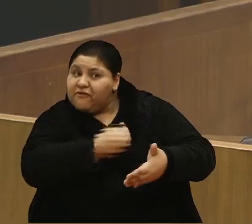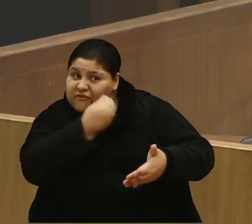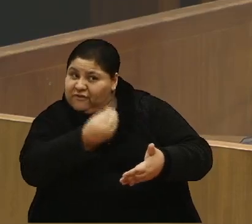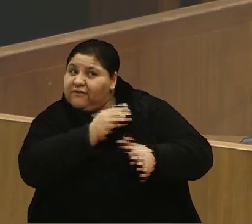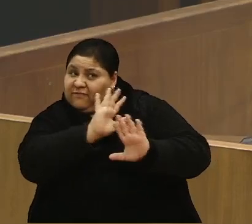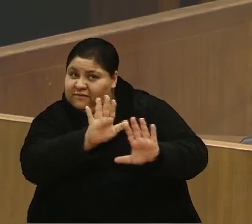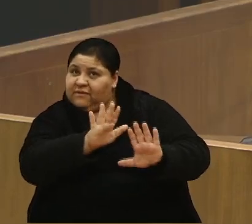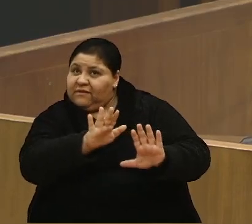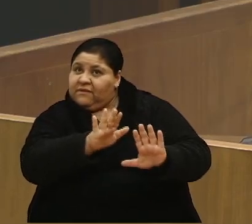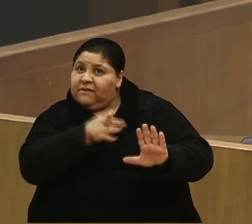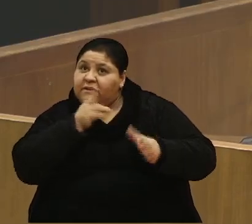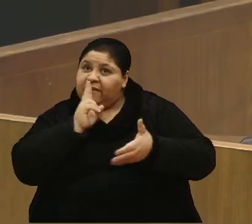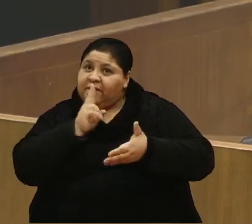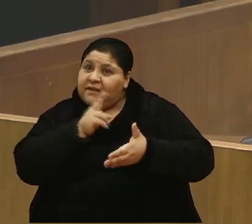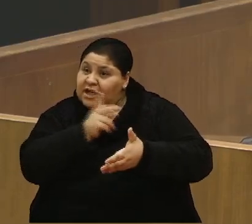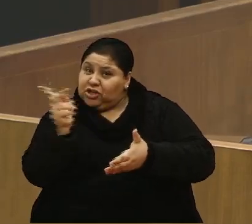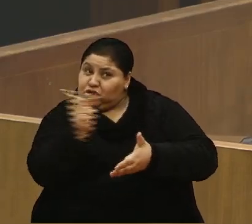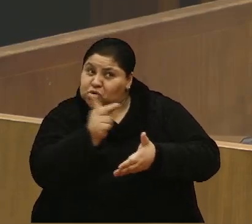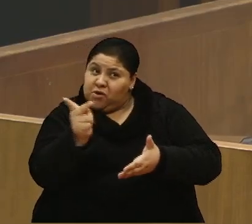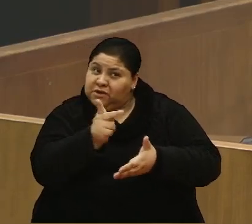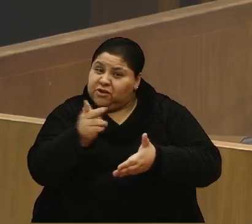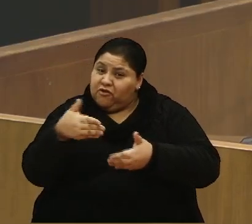vai seguir a vida dela.